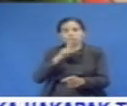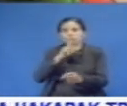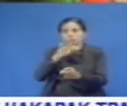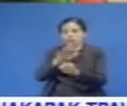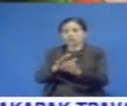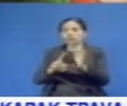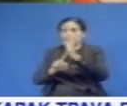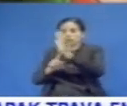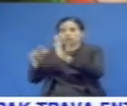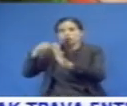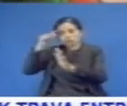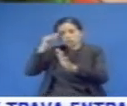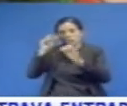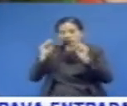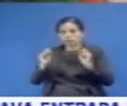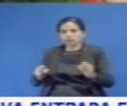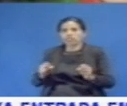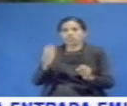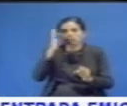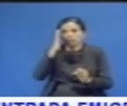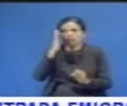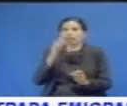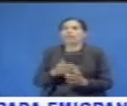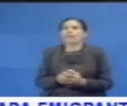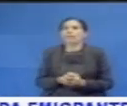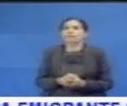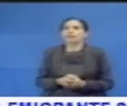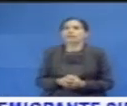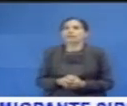para o governo no Nebele considera. Ida,